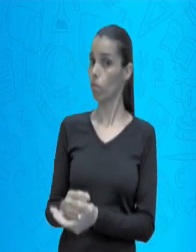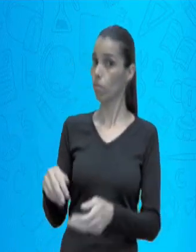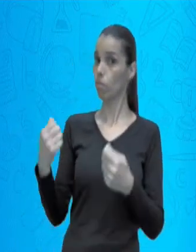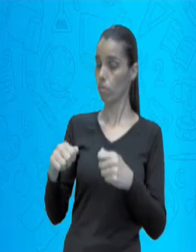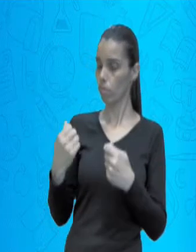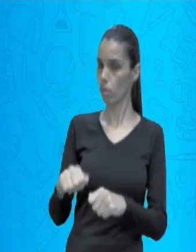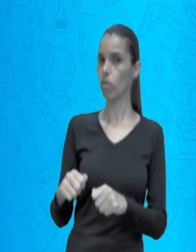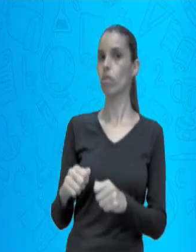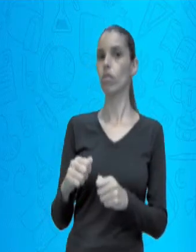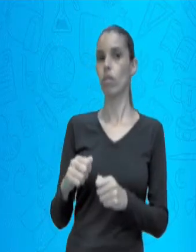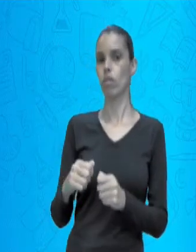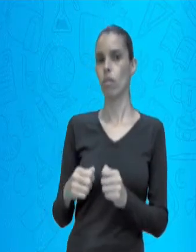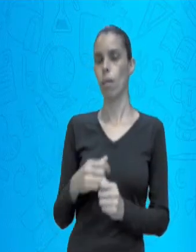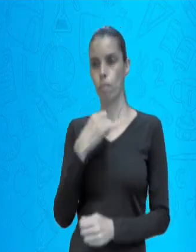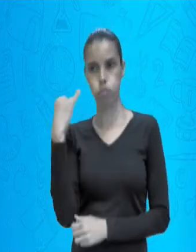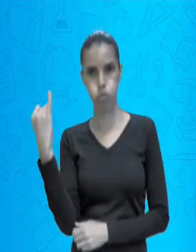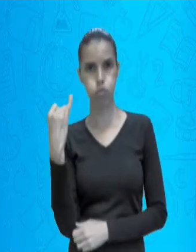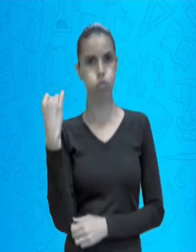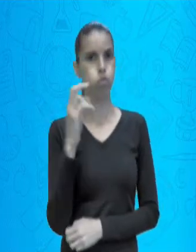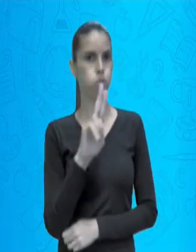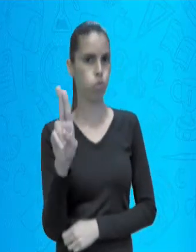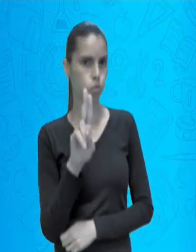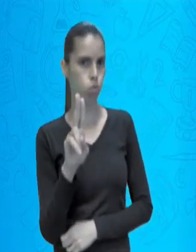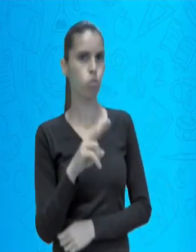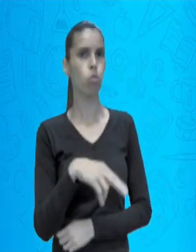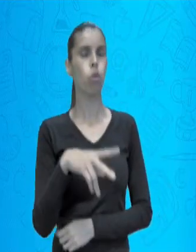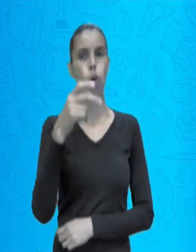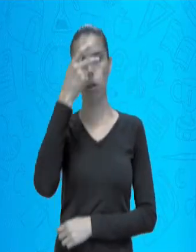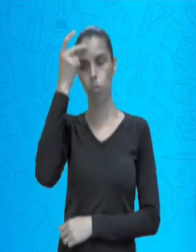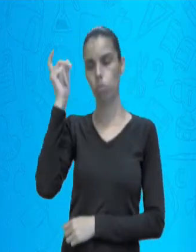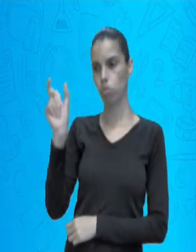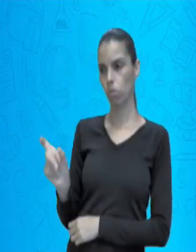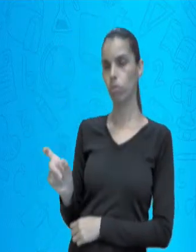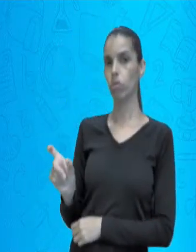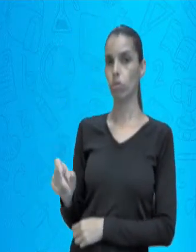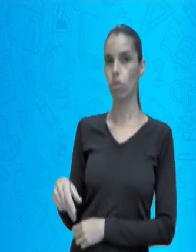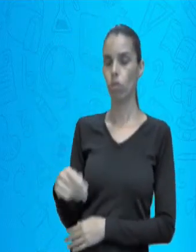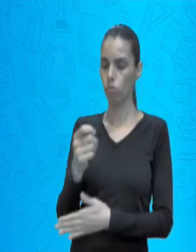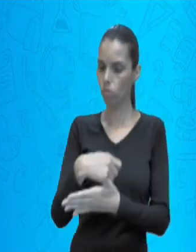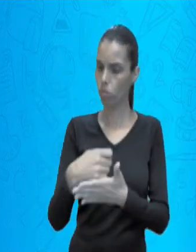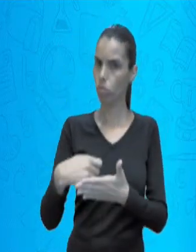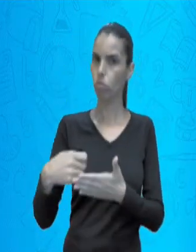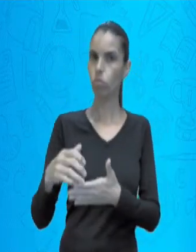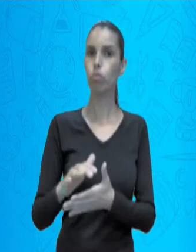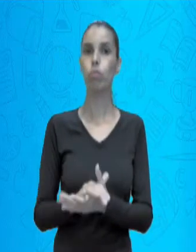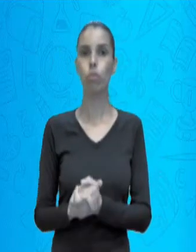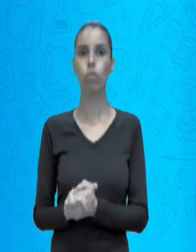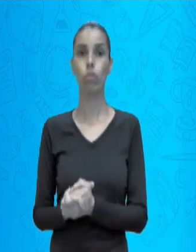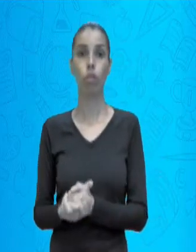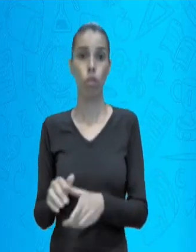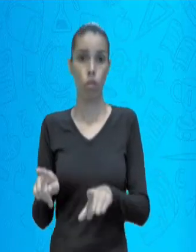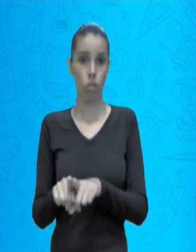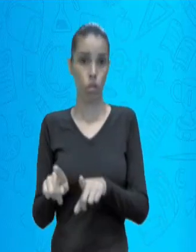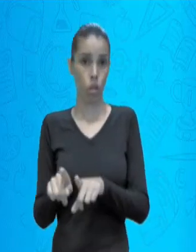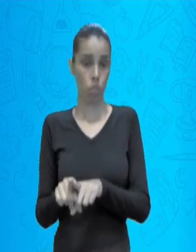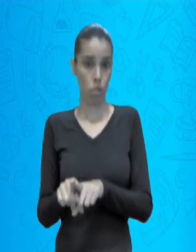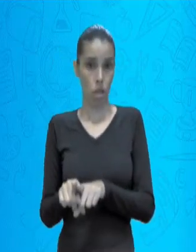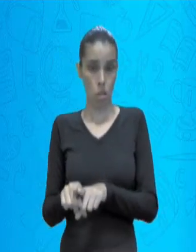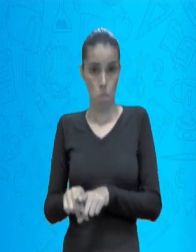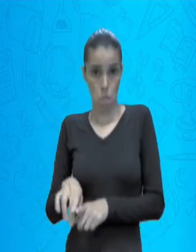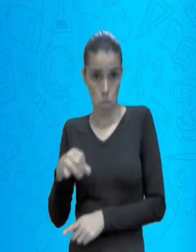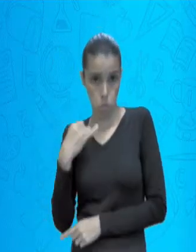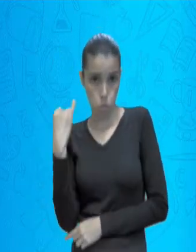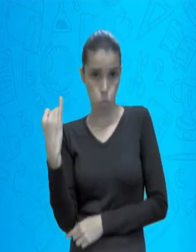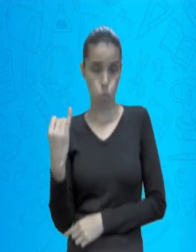nome da pessoa. Outro fato que tem que ser relatado é a data de